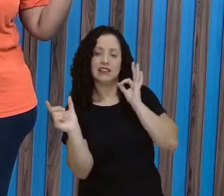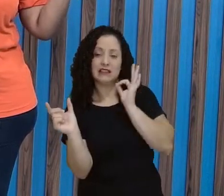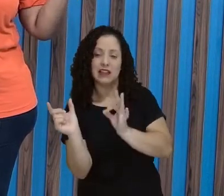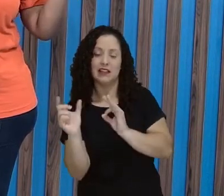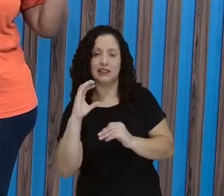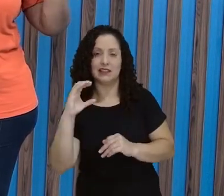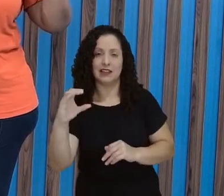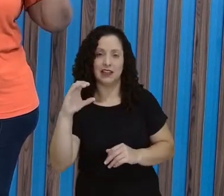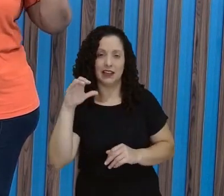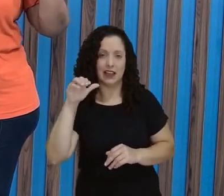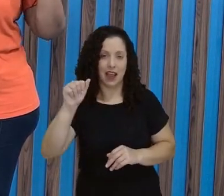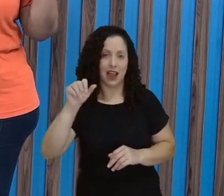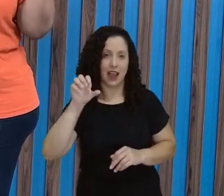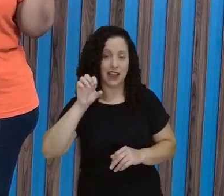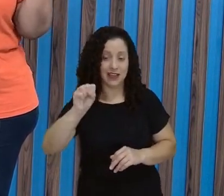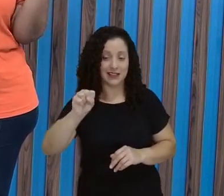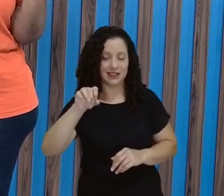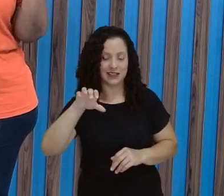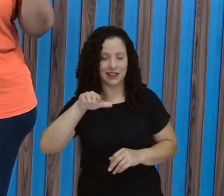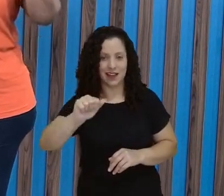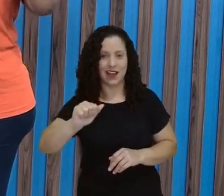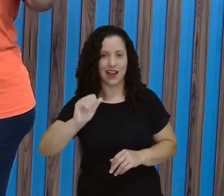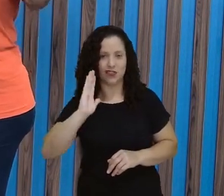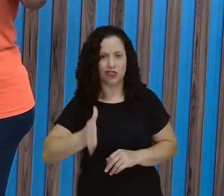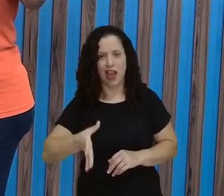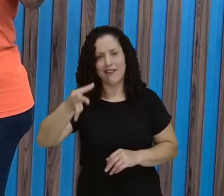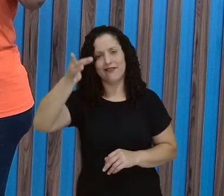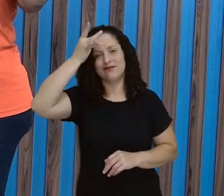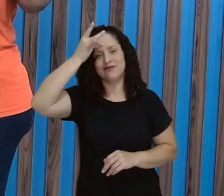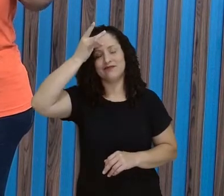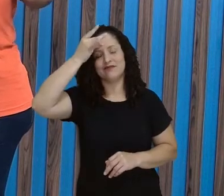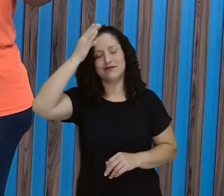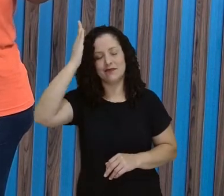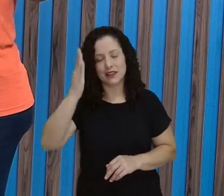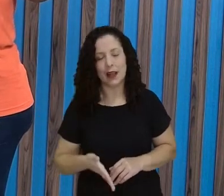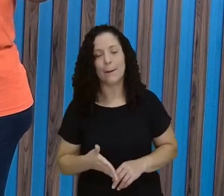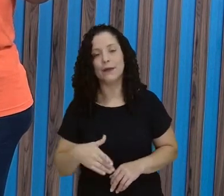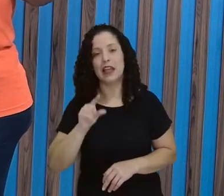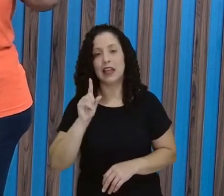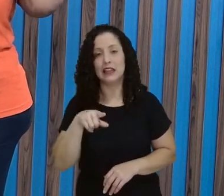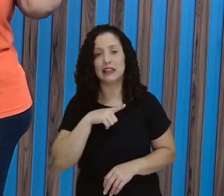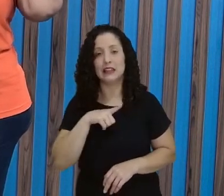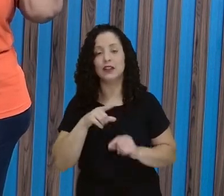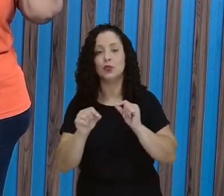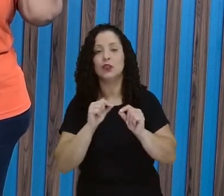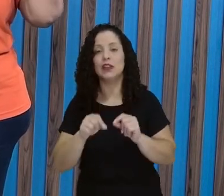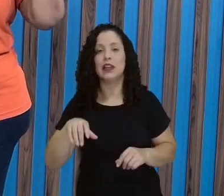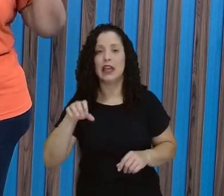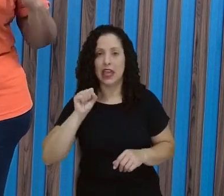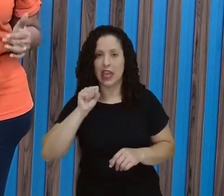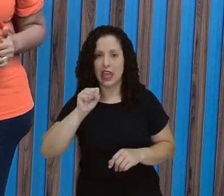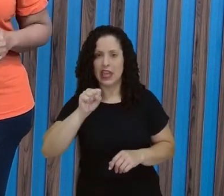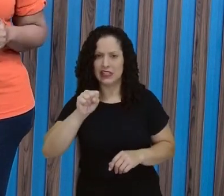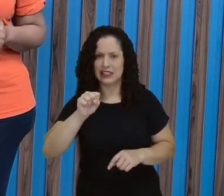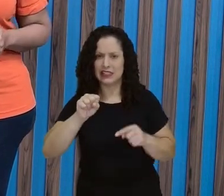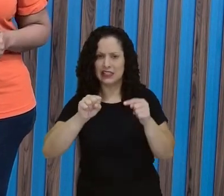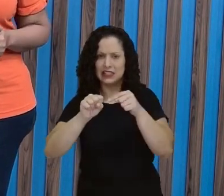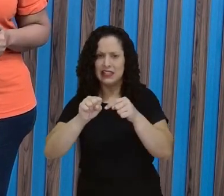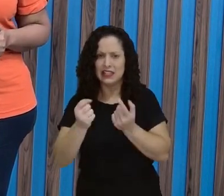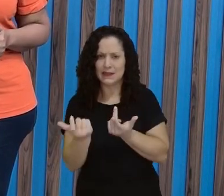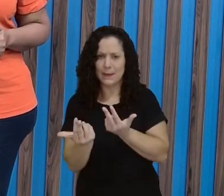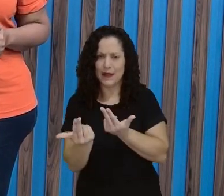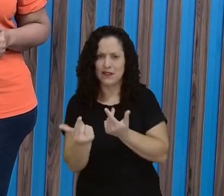C-A-S-A. Casa. A gente já sabe que esse S, quando está no meio das duas vogais, ele ganha o som de